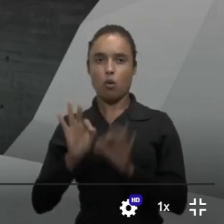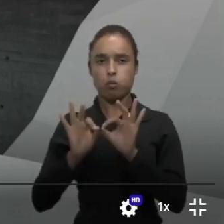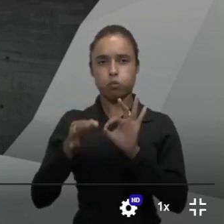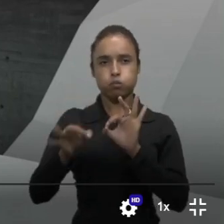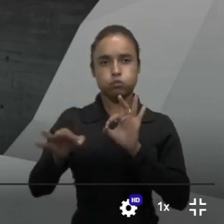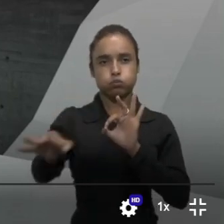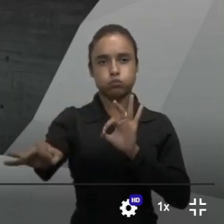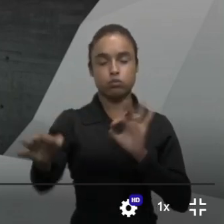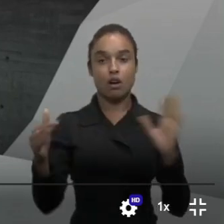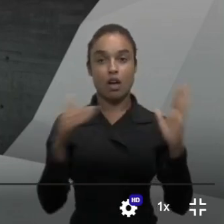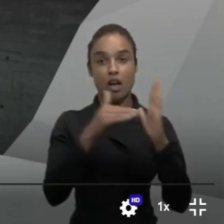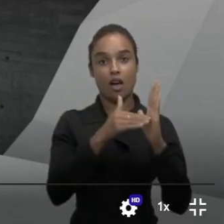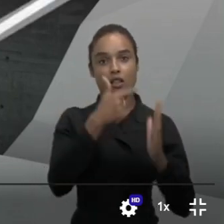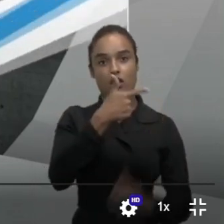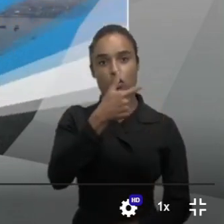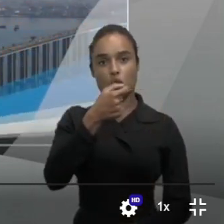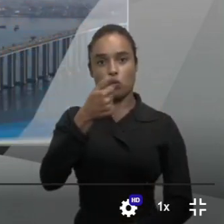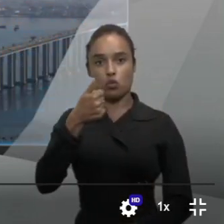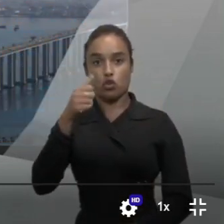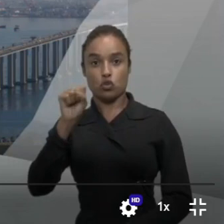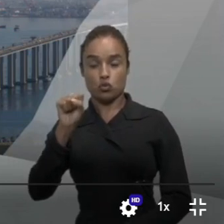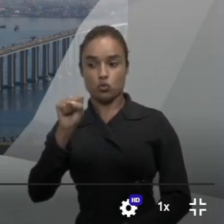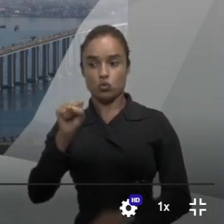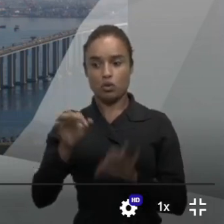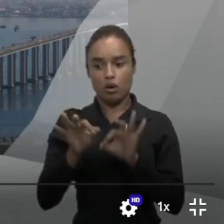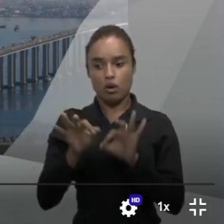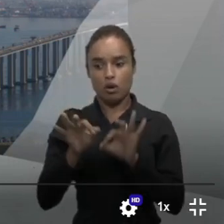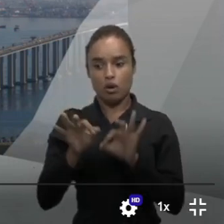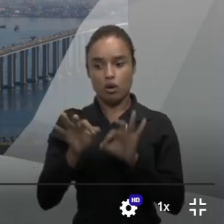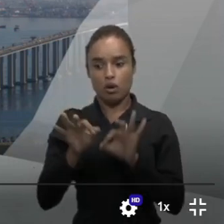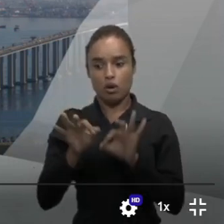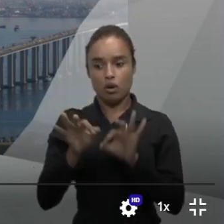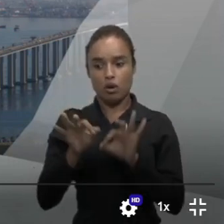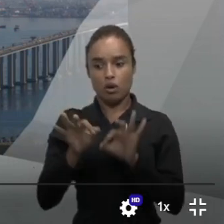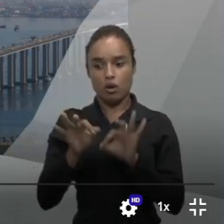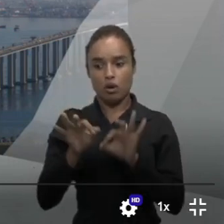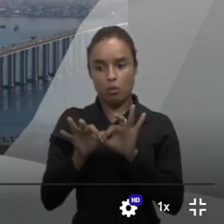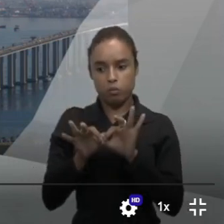2018 foi a maior ponte do mundo. Mas até